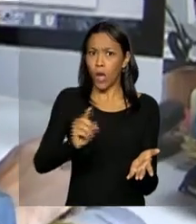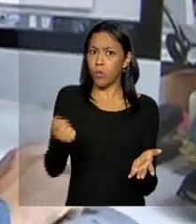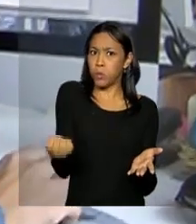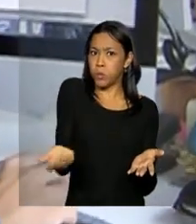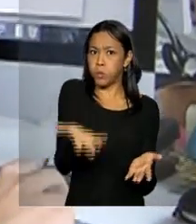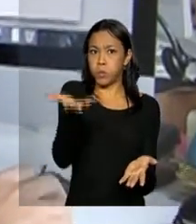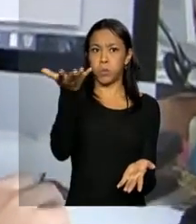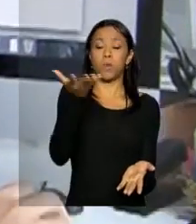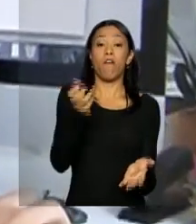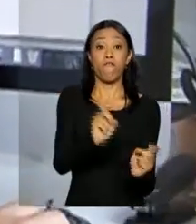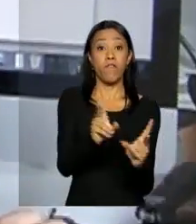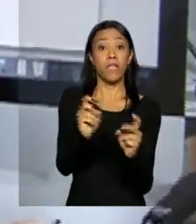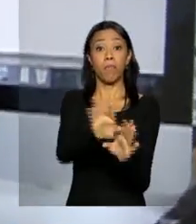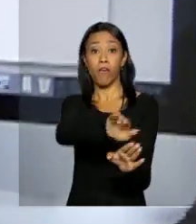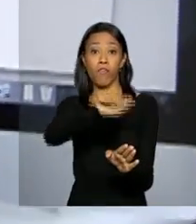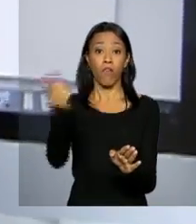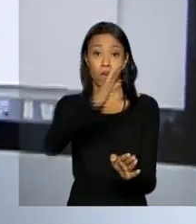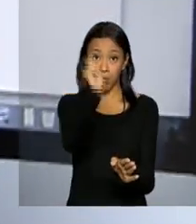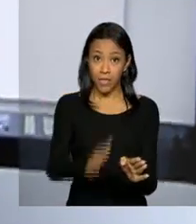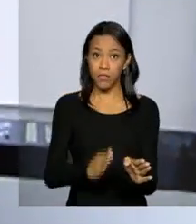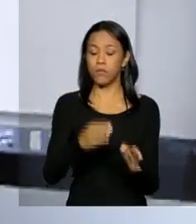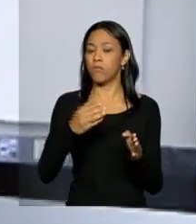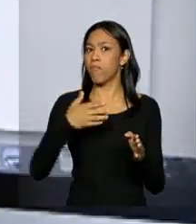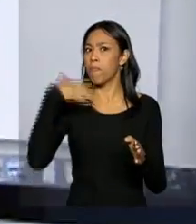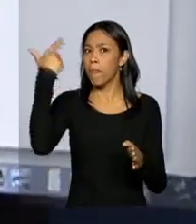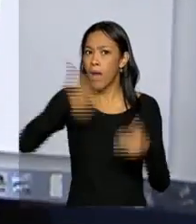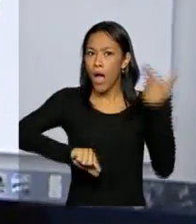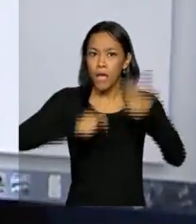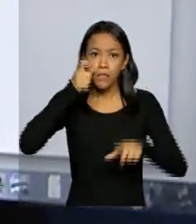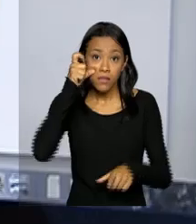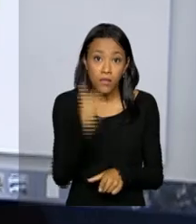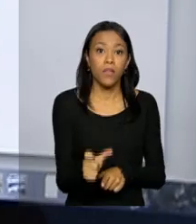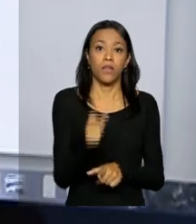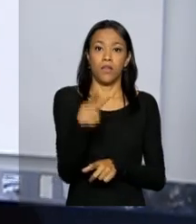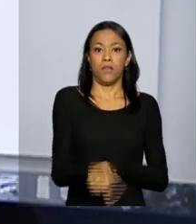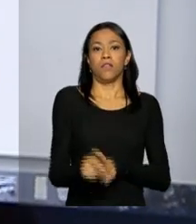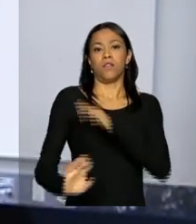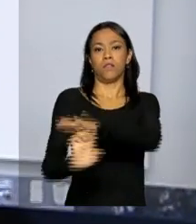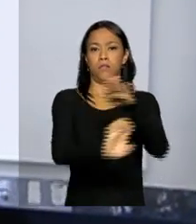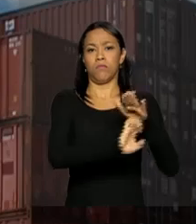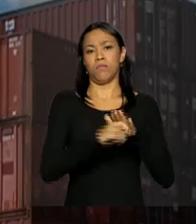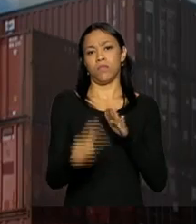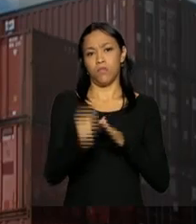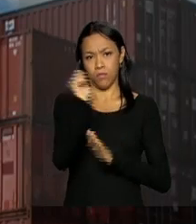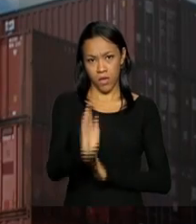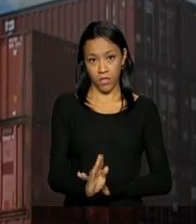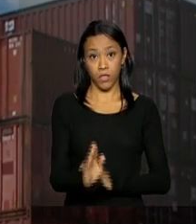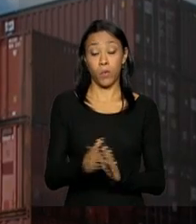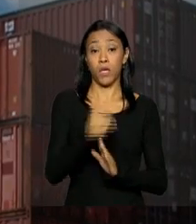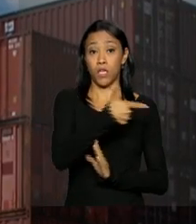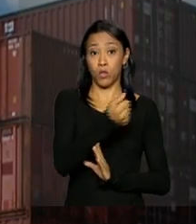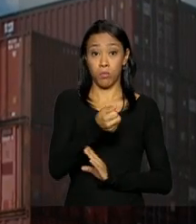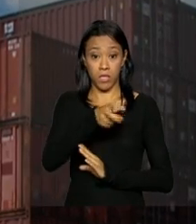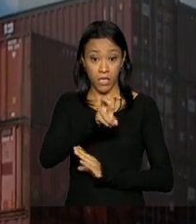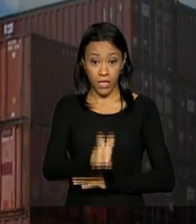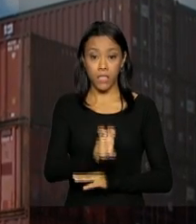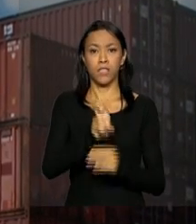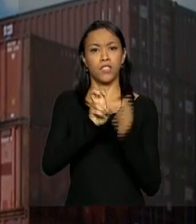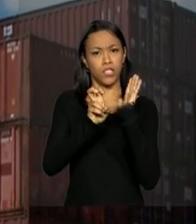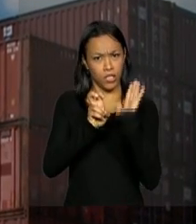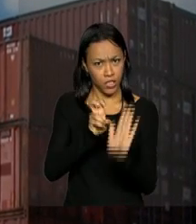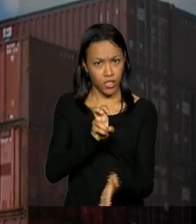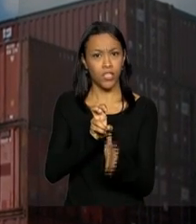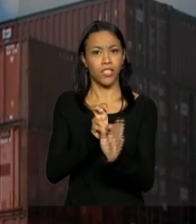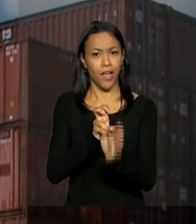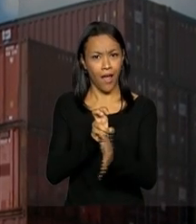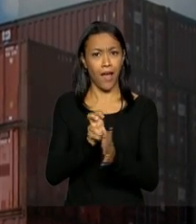vender para o exterior tem atraído cada vez mais o interesse dos empreendedores brasileiros em 2015 já sobre os